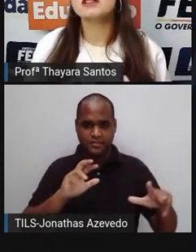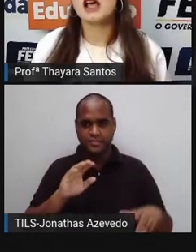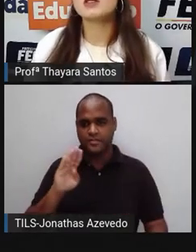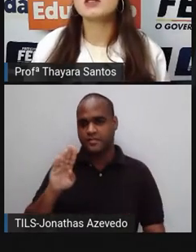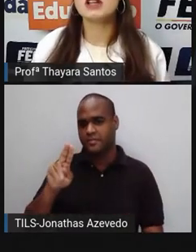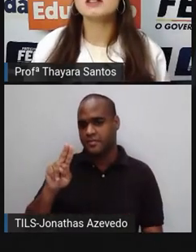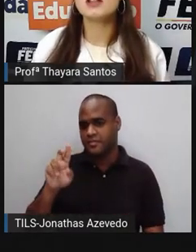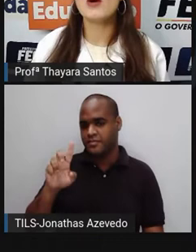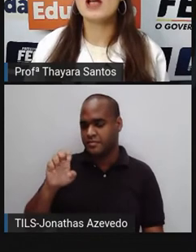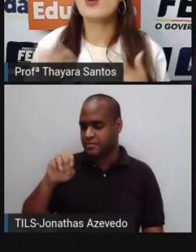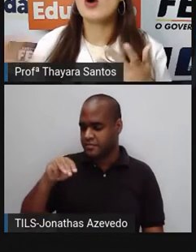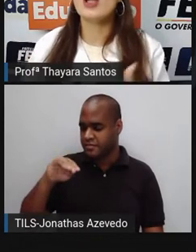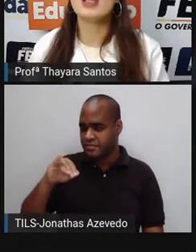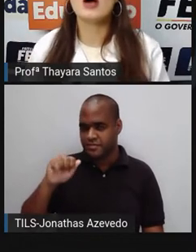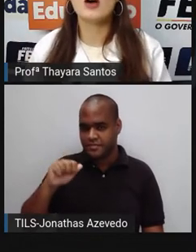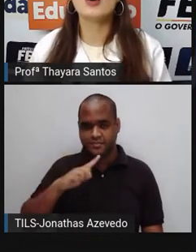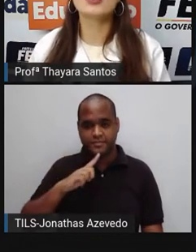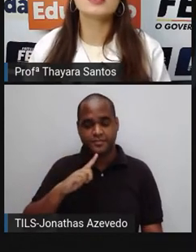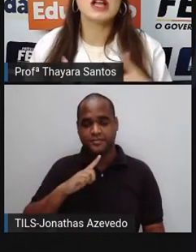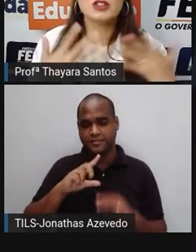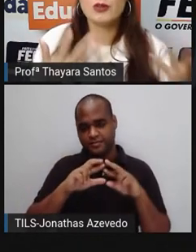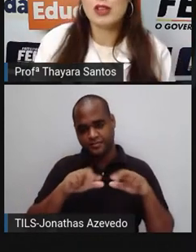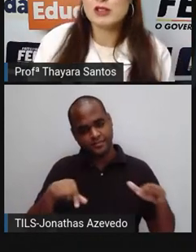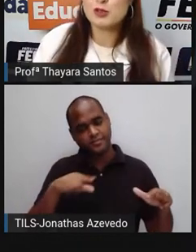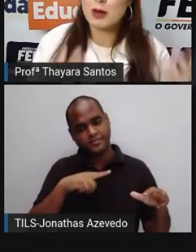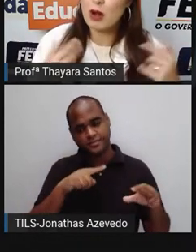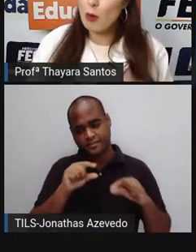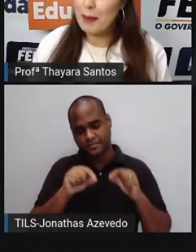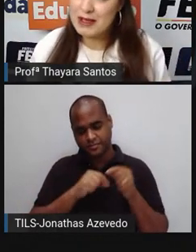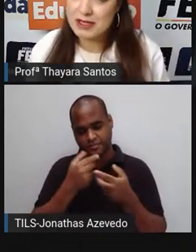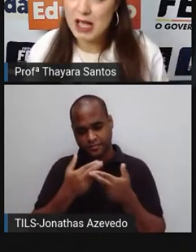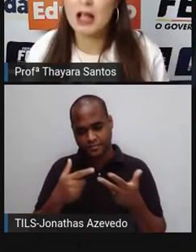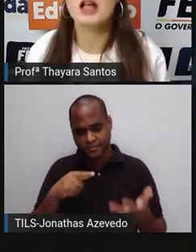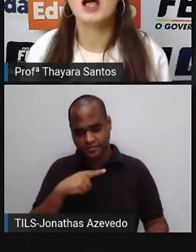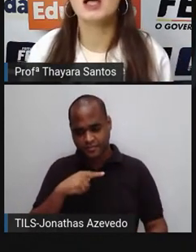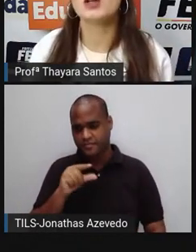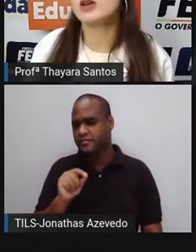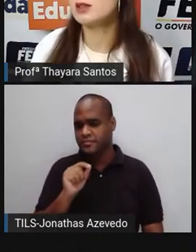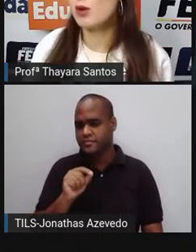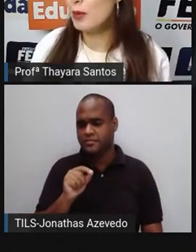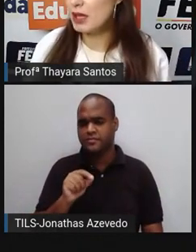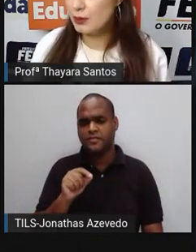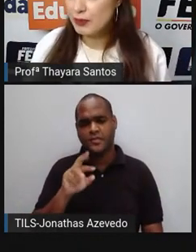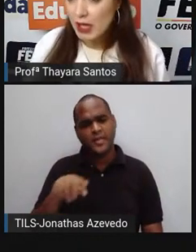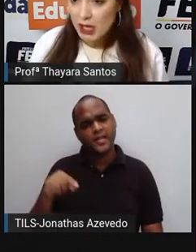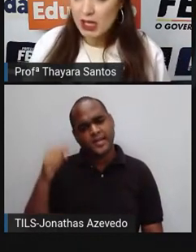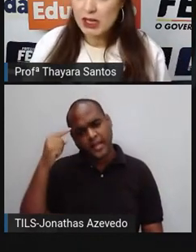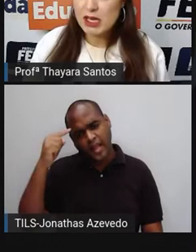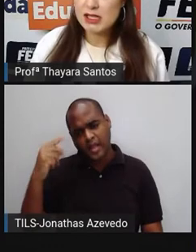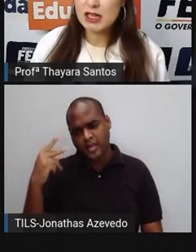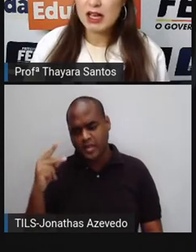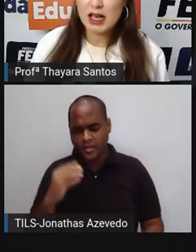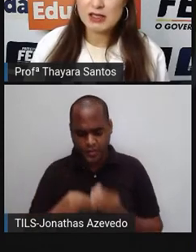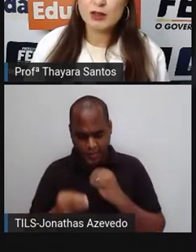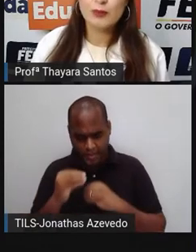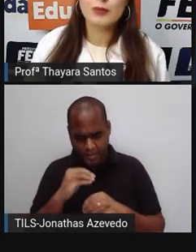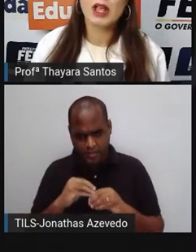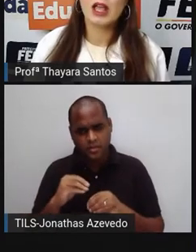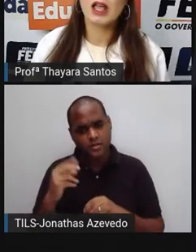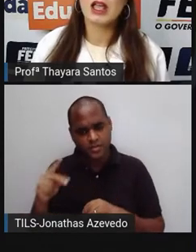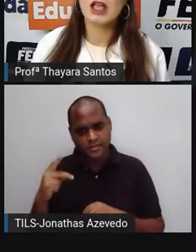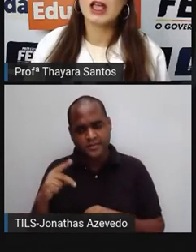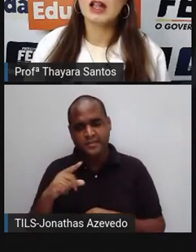nesses casos eles não recorrem a outros artifícios para compensar aquele que eles comeram nesse